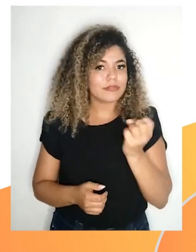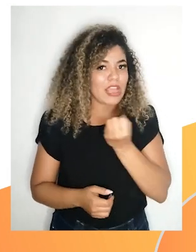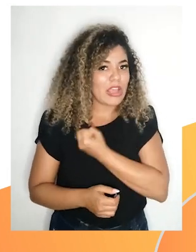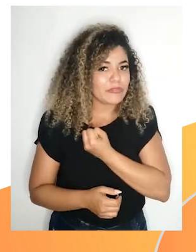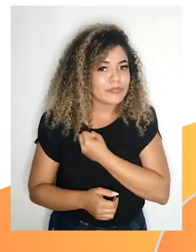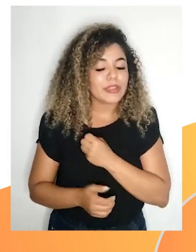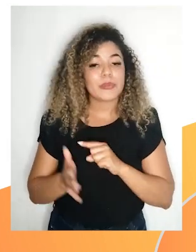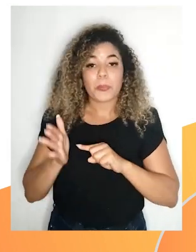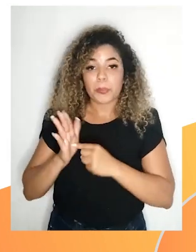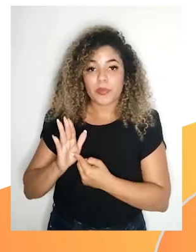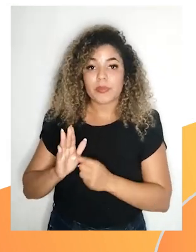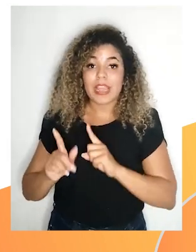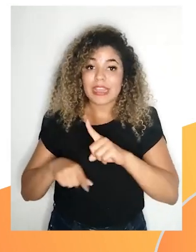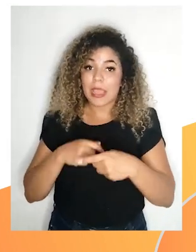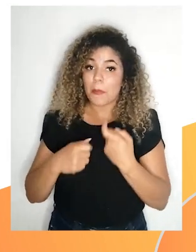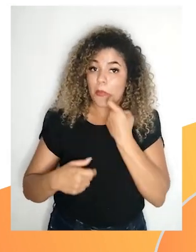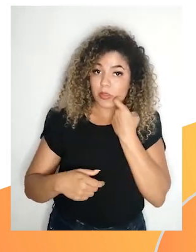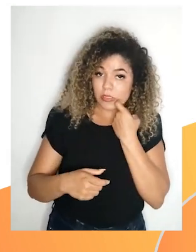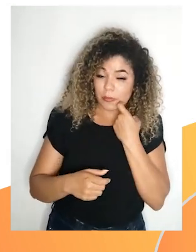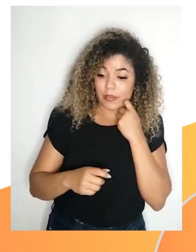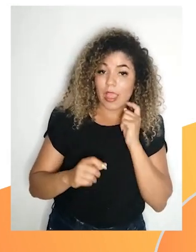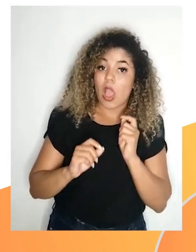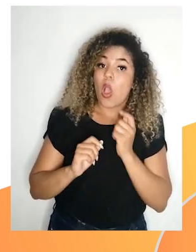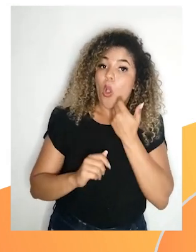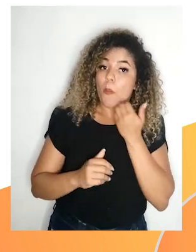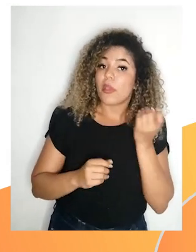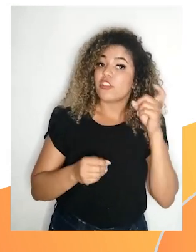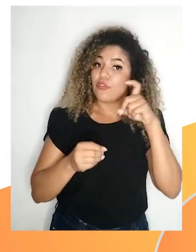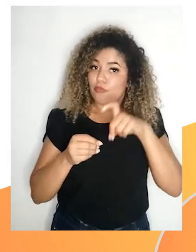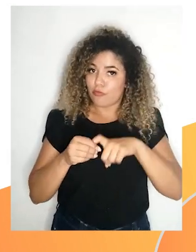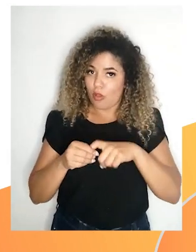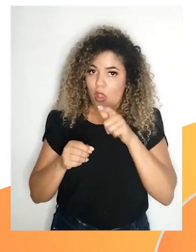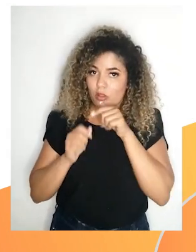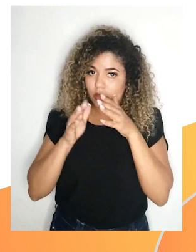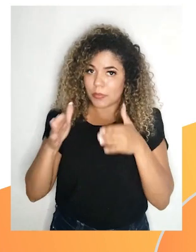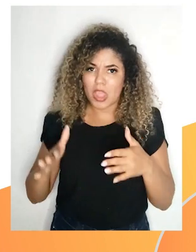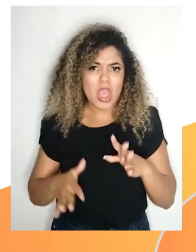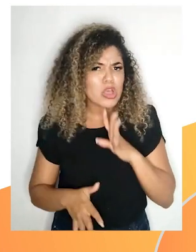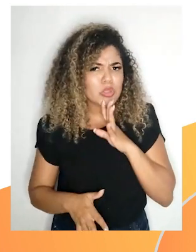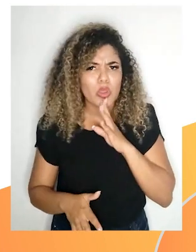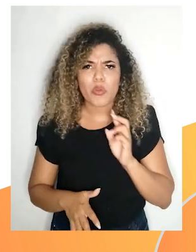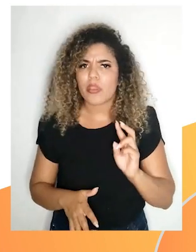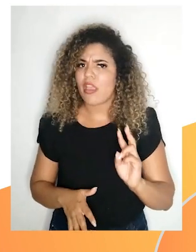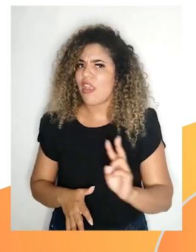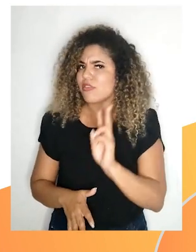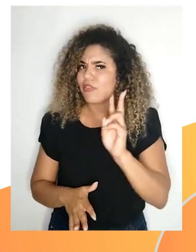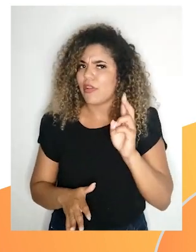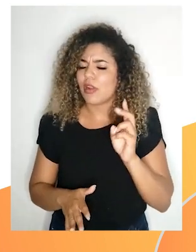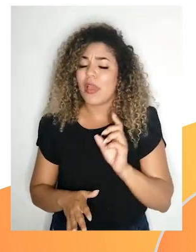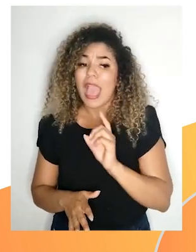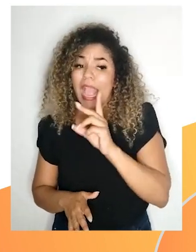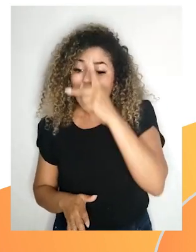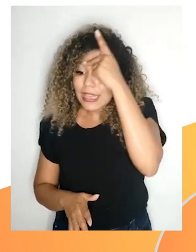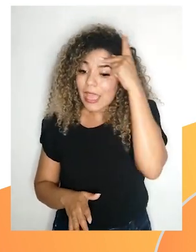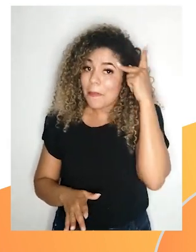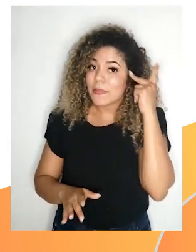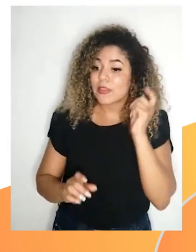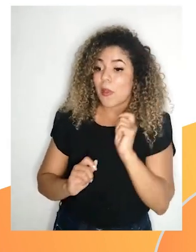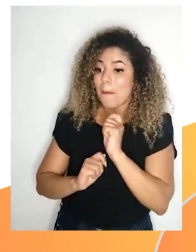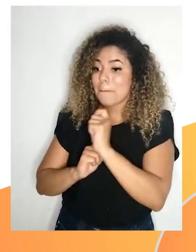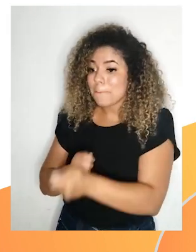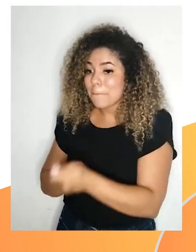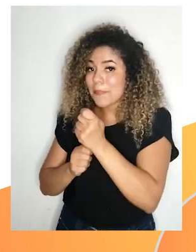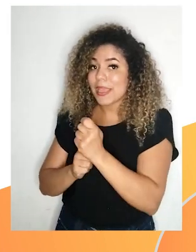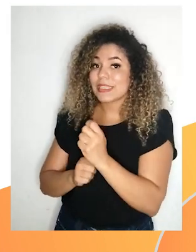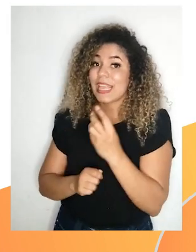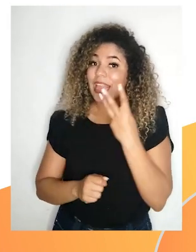Após ser pescado, o peixe é devolvido ao tanque. Sem conhecer os valores dos peixes, cada participante pesca 3 deles